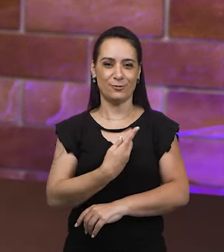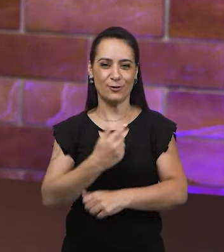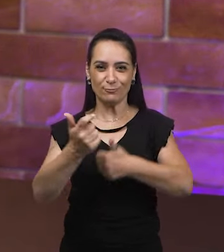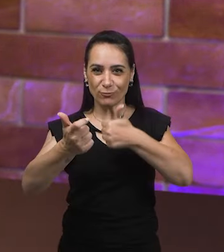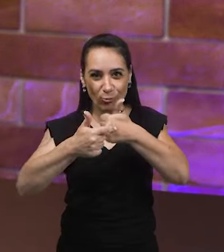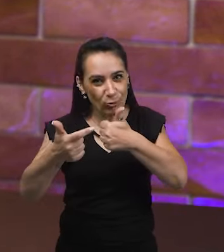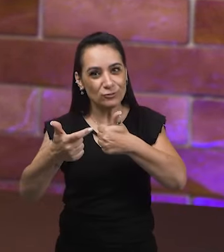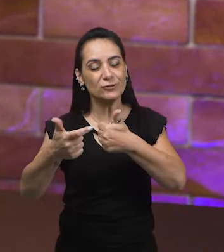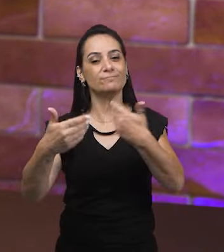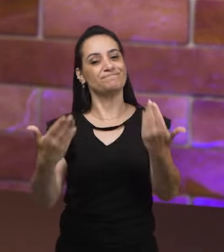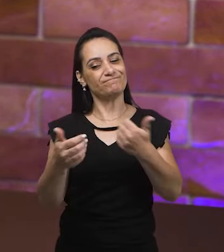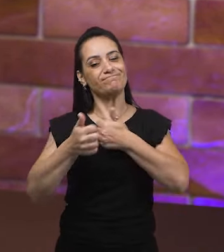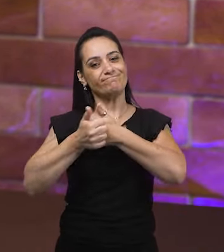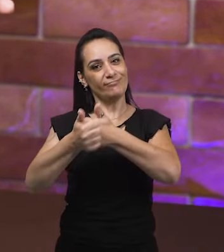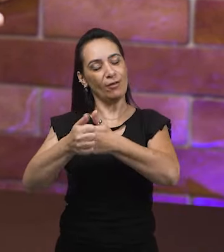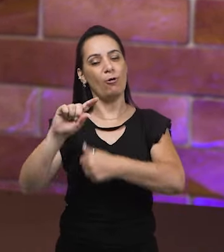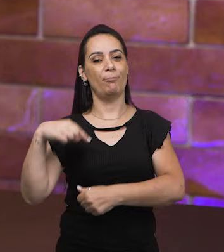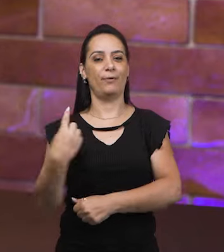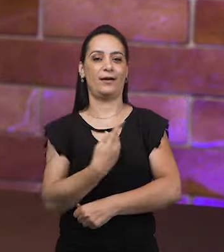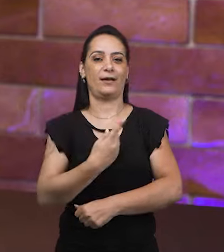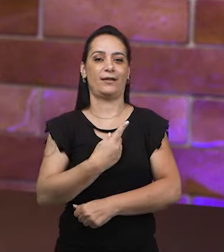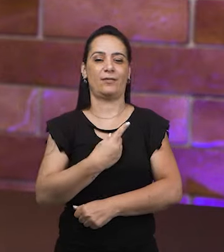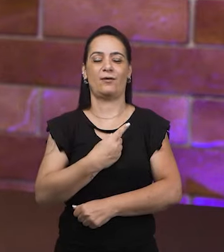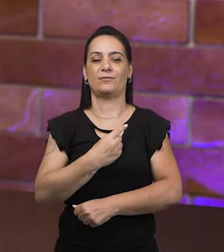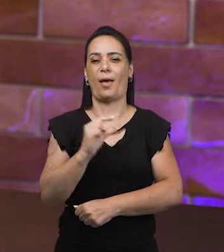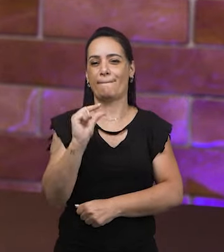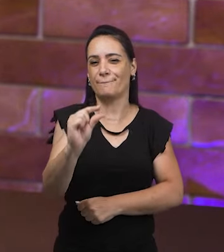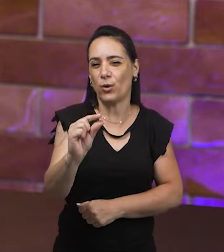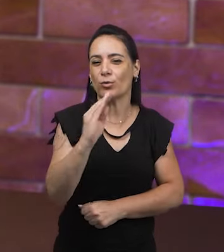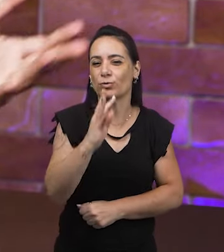nossos especialistas. Curtiu? Então não deixe de acompanhar